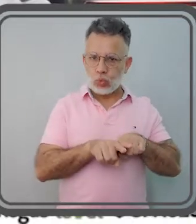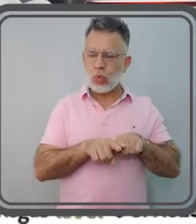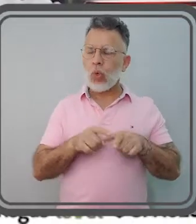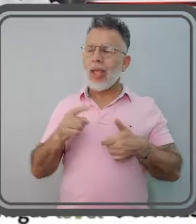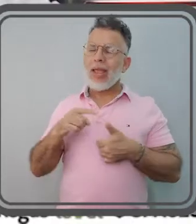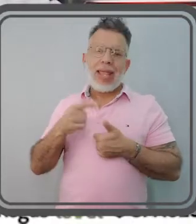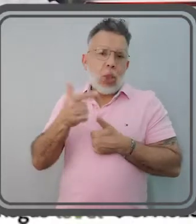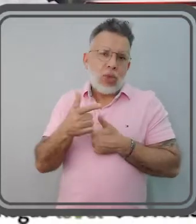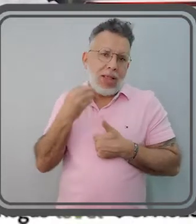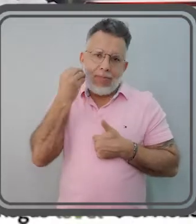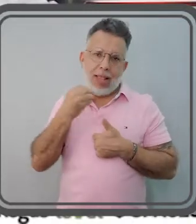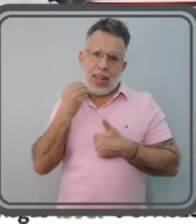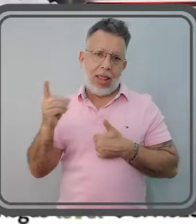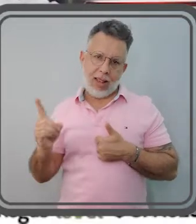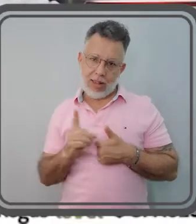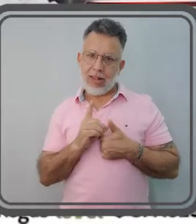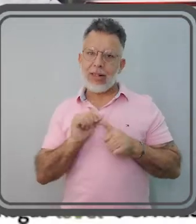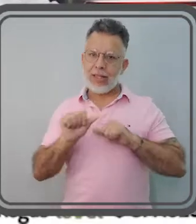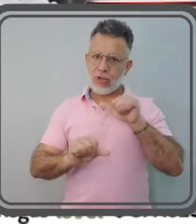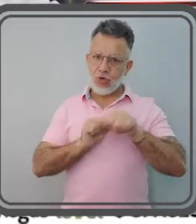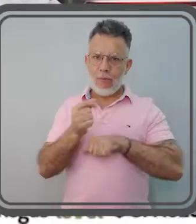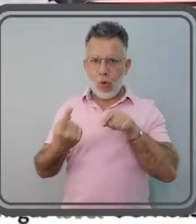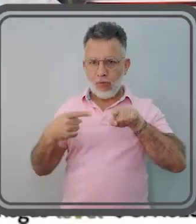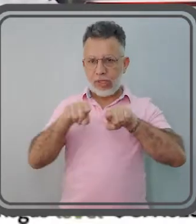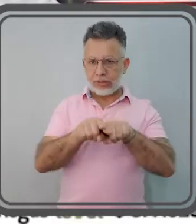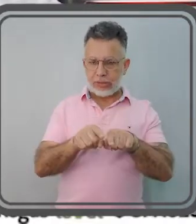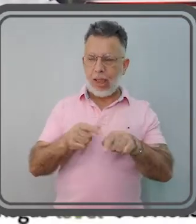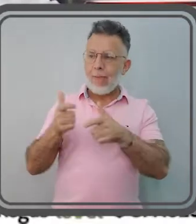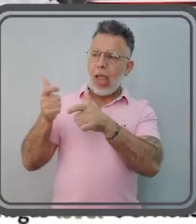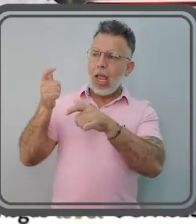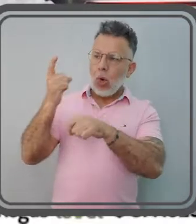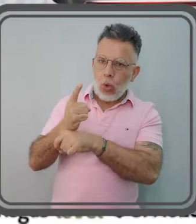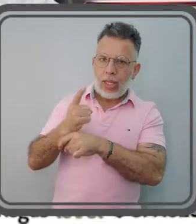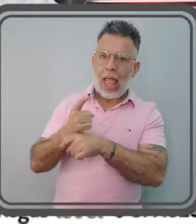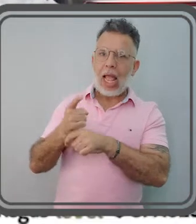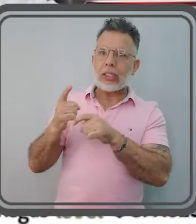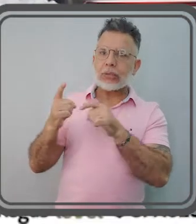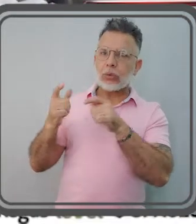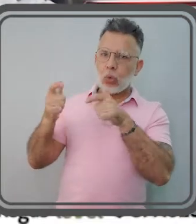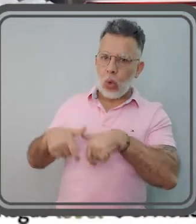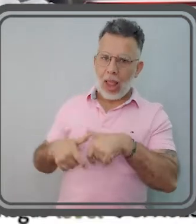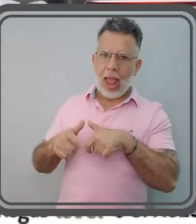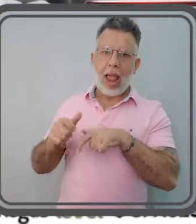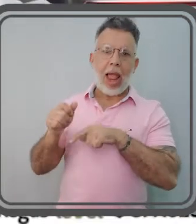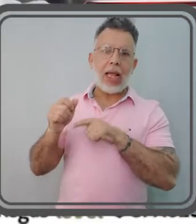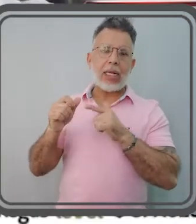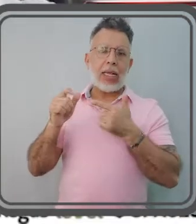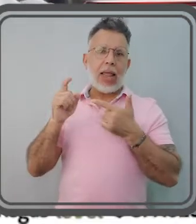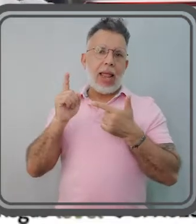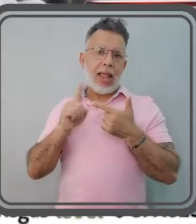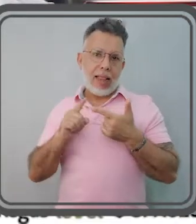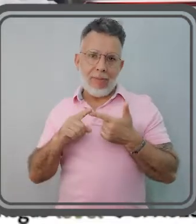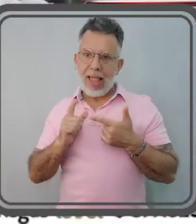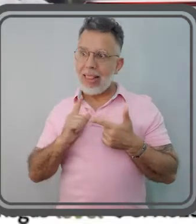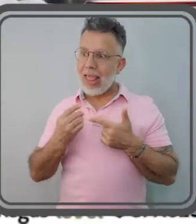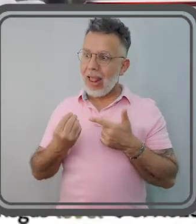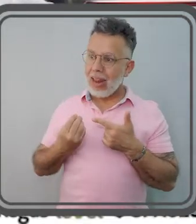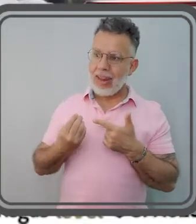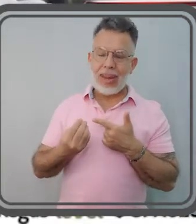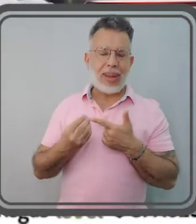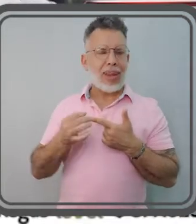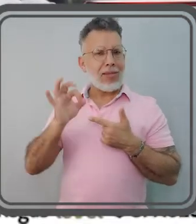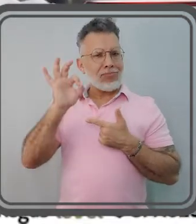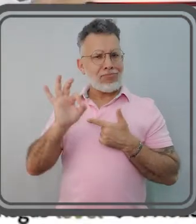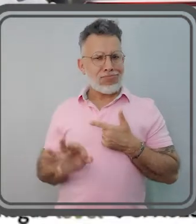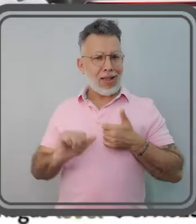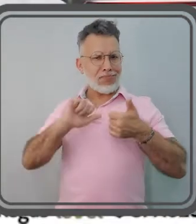imóvel, até garantir que ele entregue na ponta o nível de serviço seguindo os padrões que a Splash